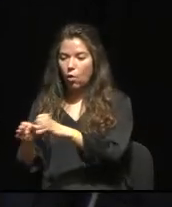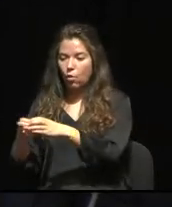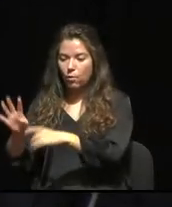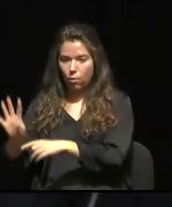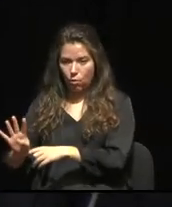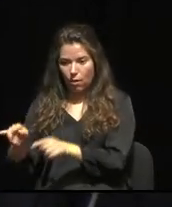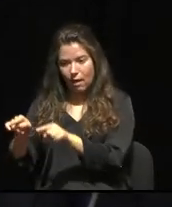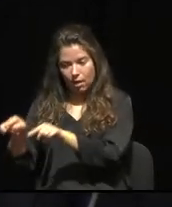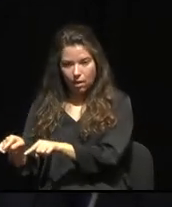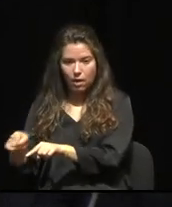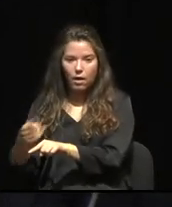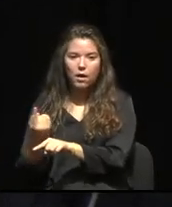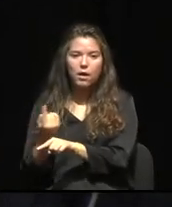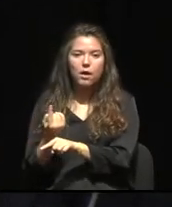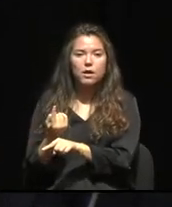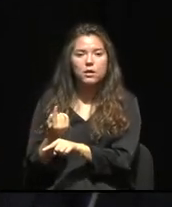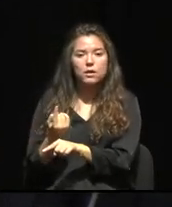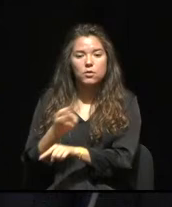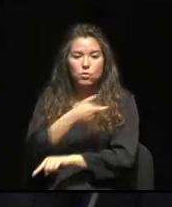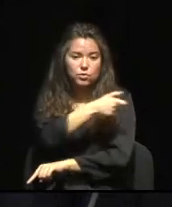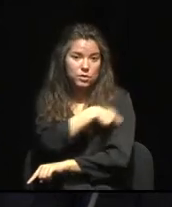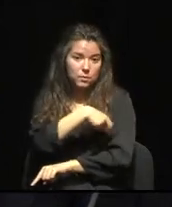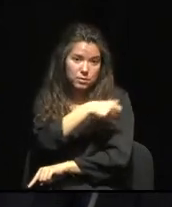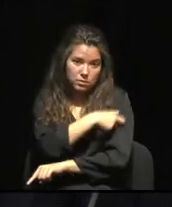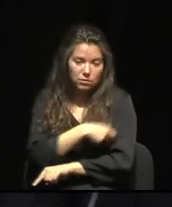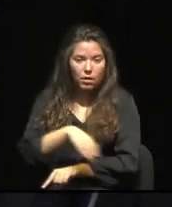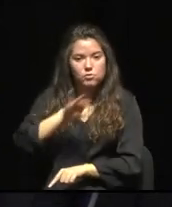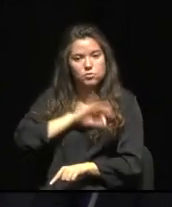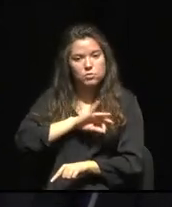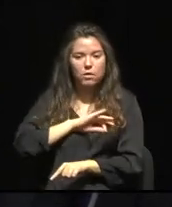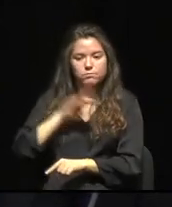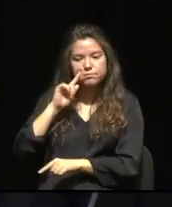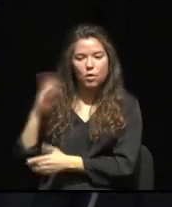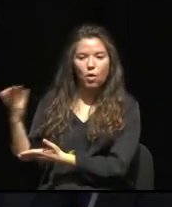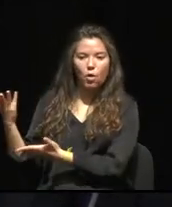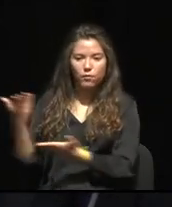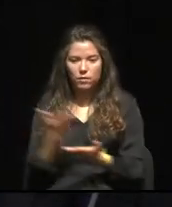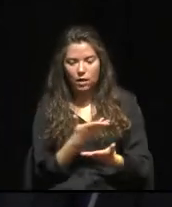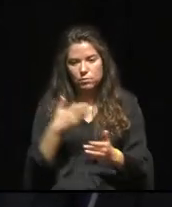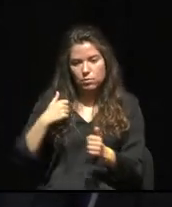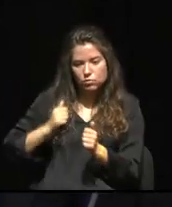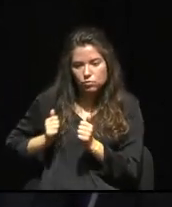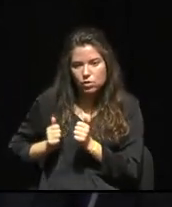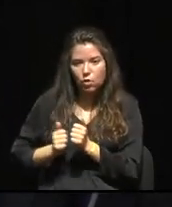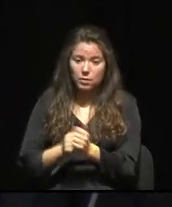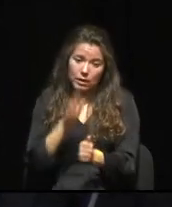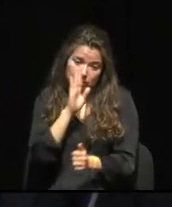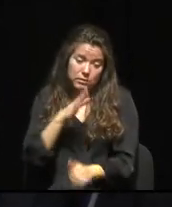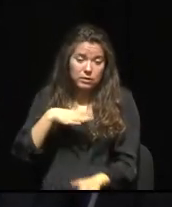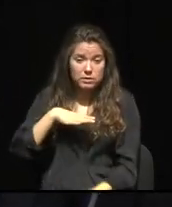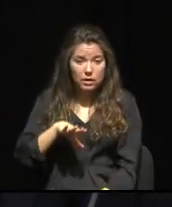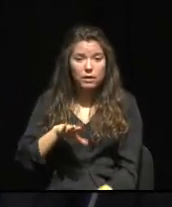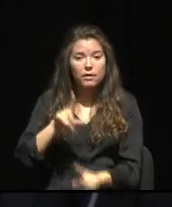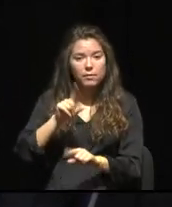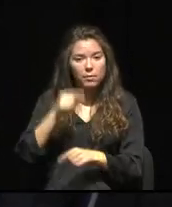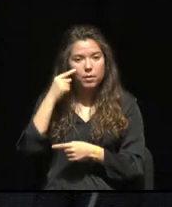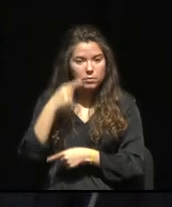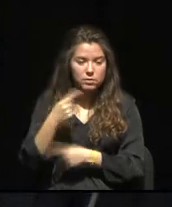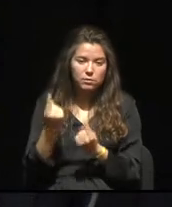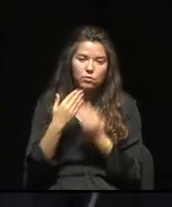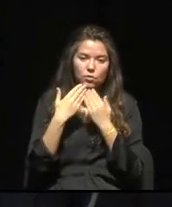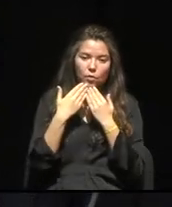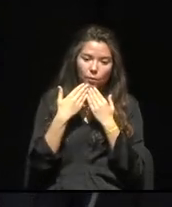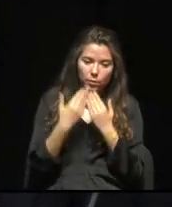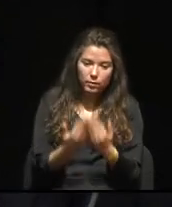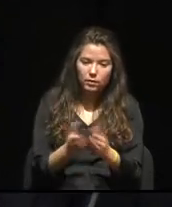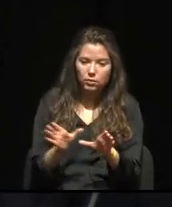sugerindo que os os representantes peticionários sejam convidados para nos acompanhar querendo apresentaremos também o pedido da